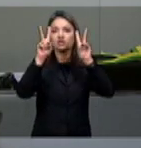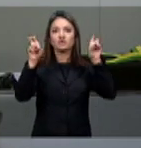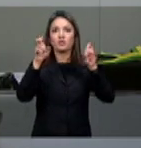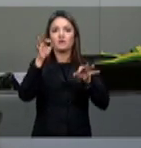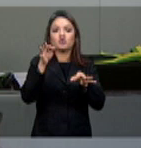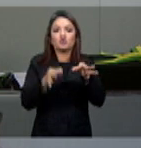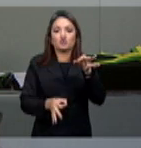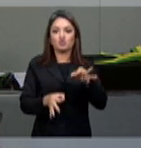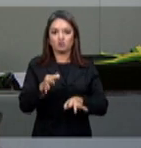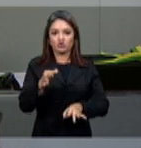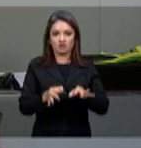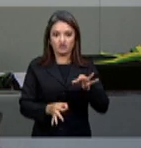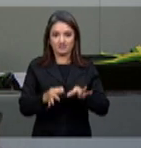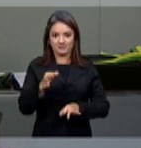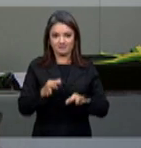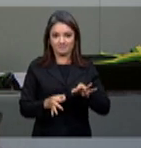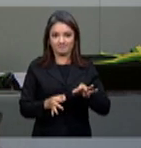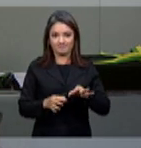social